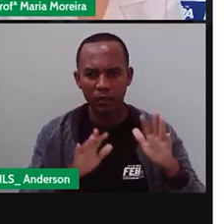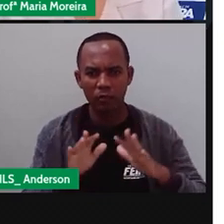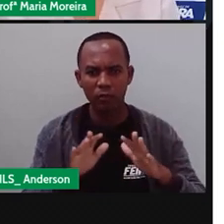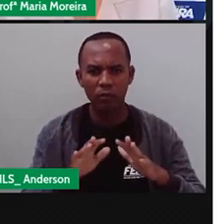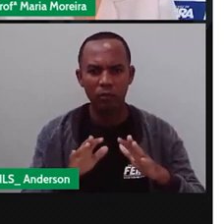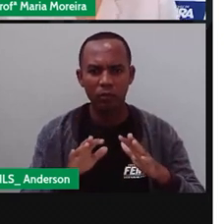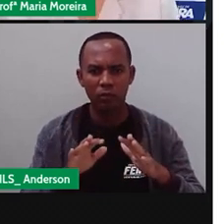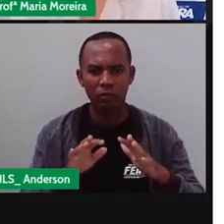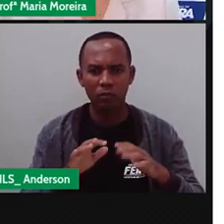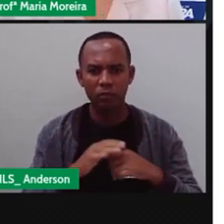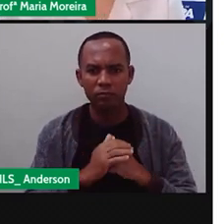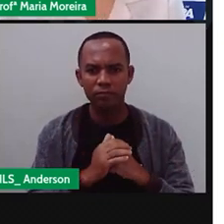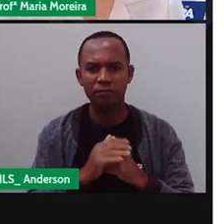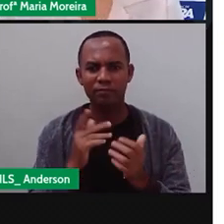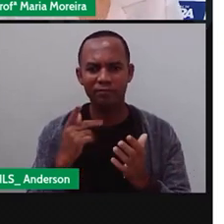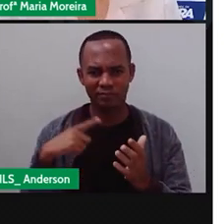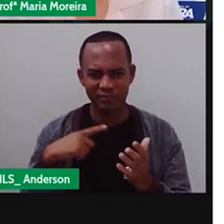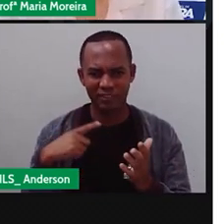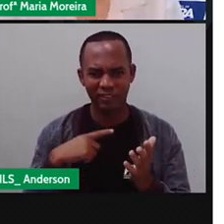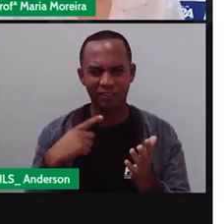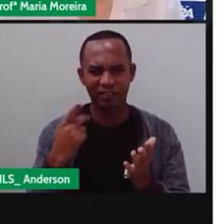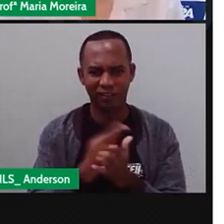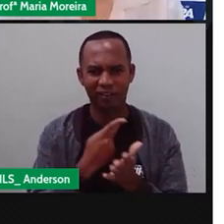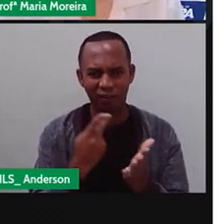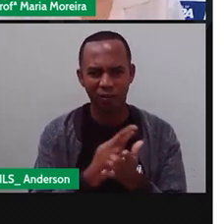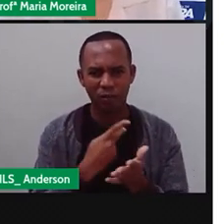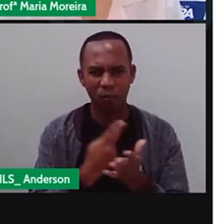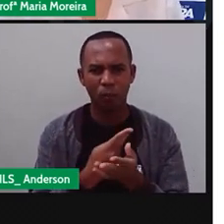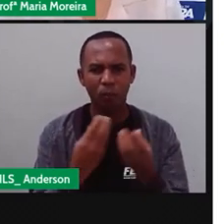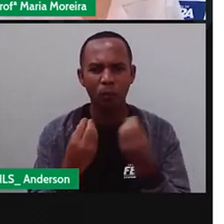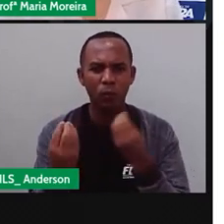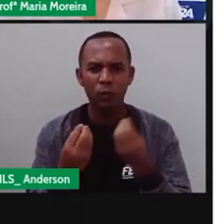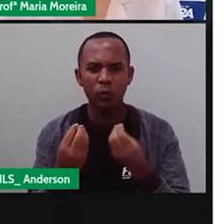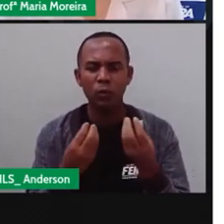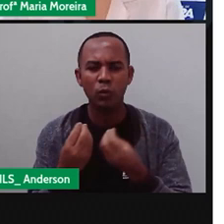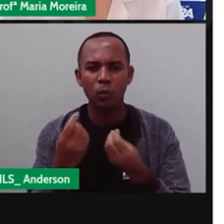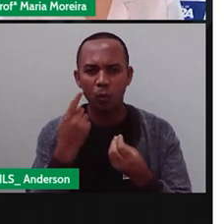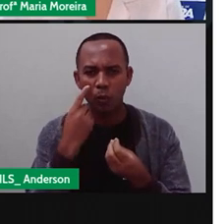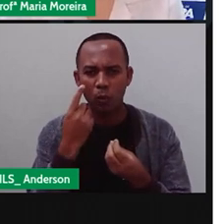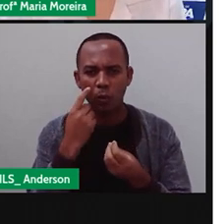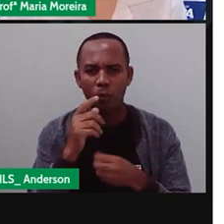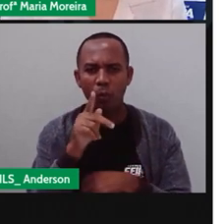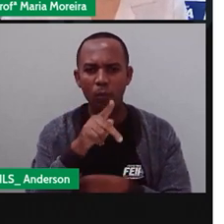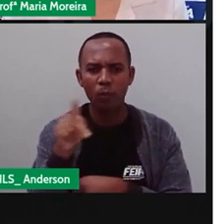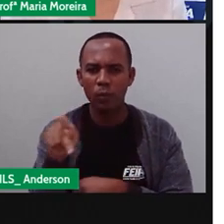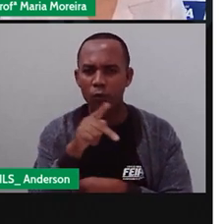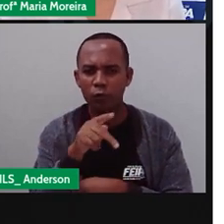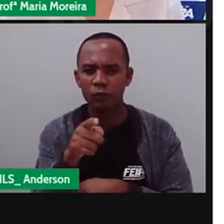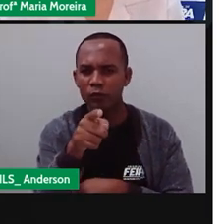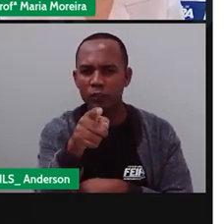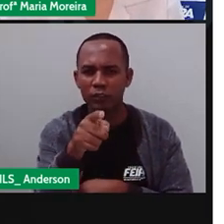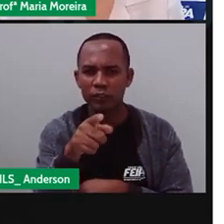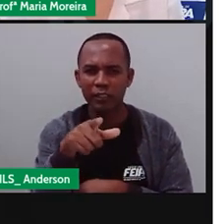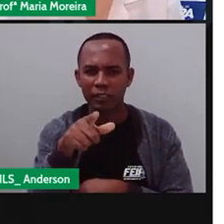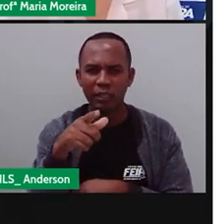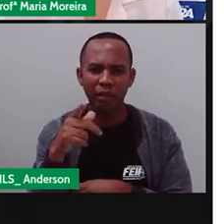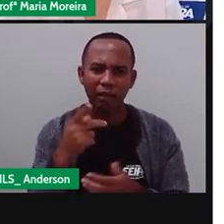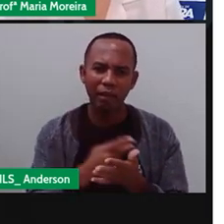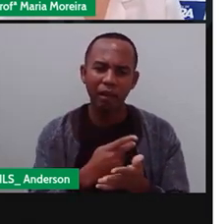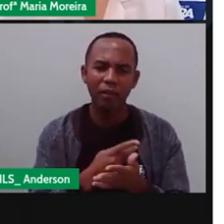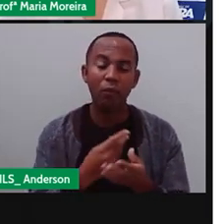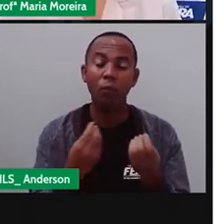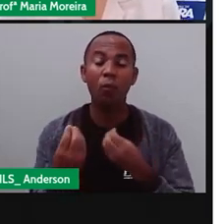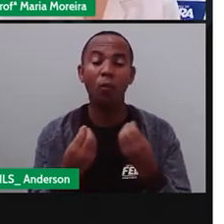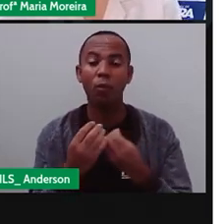bilhete, e aí existem alguns erros. Vocês conseguem identificar os erros? E aí, que tal conversar com o seu professor sobre este bilhete,